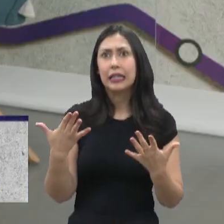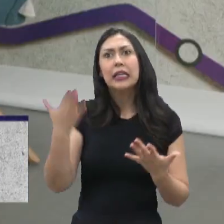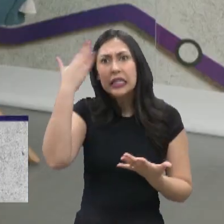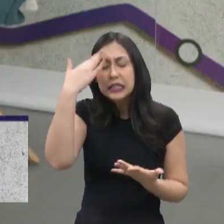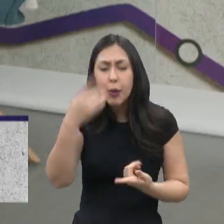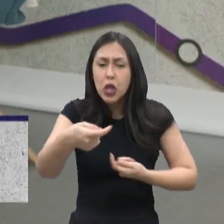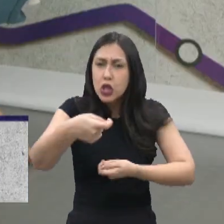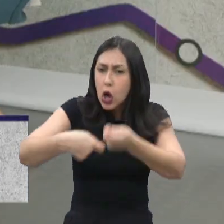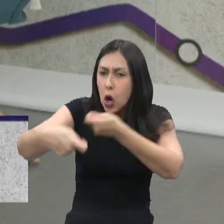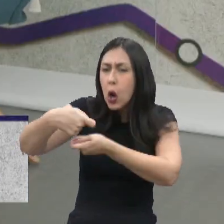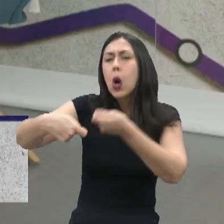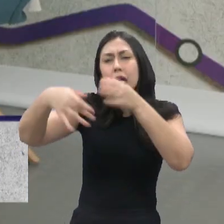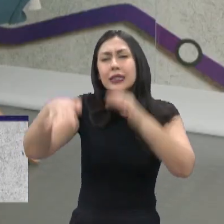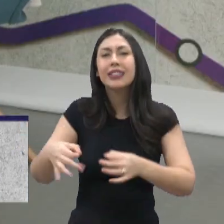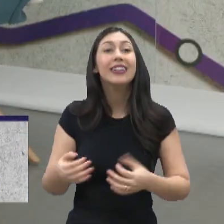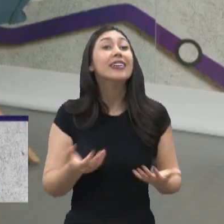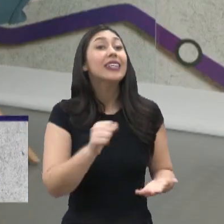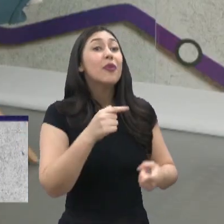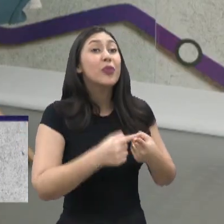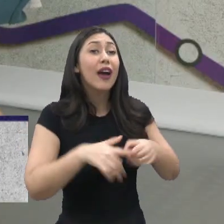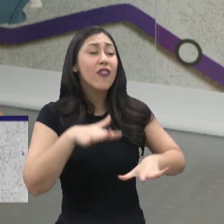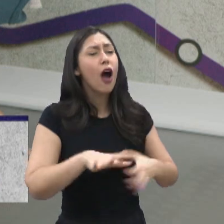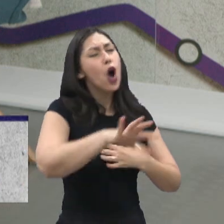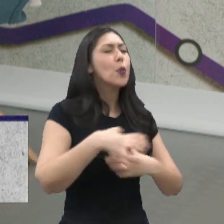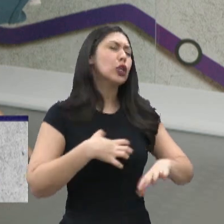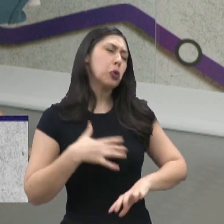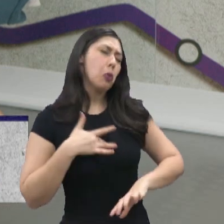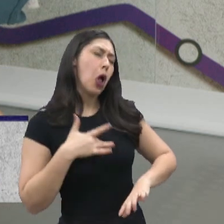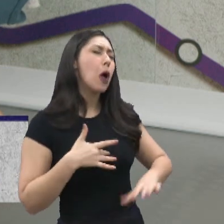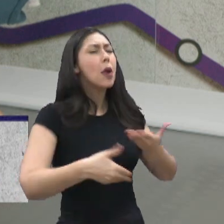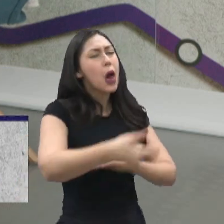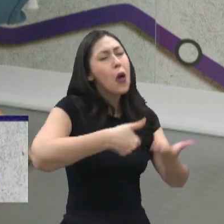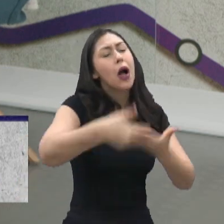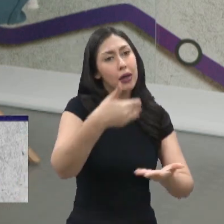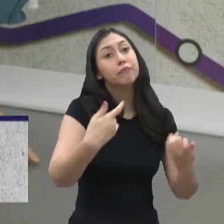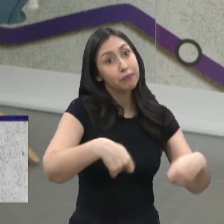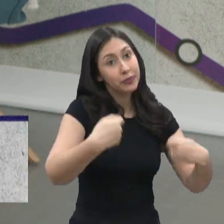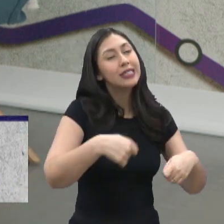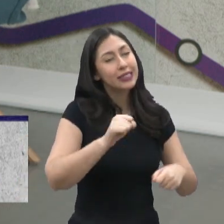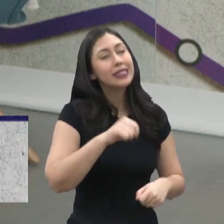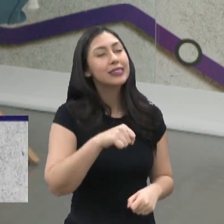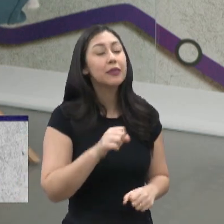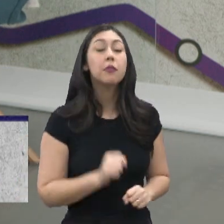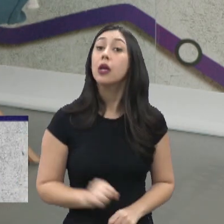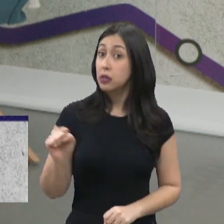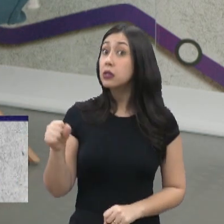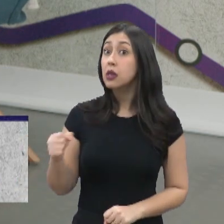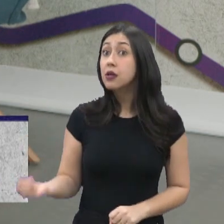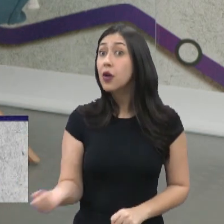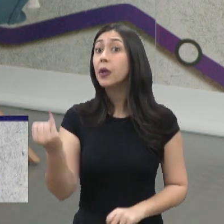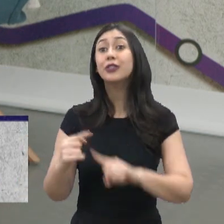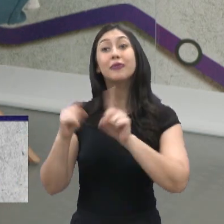né? A Os pessoa se números, envolve, né? Ela tem exato. empatia ali com a Exato. situação do professor. Tem que ter, né? Tem que Primordial. ter. Eu acho que isso é super importante. Mas